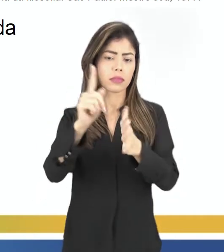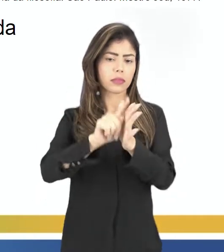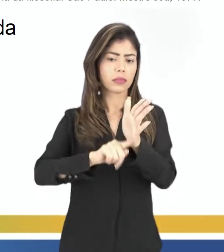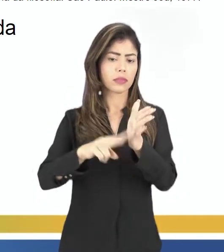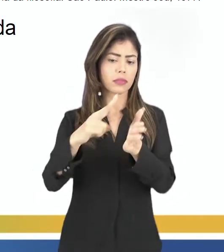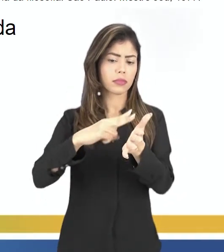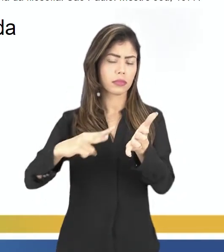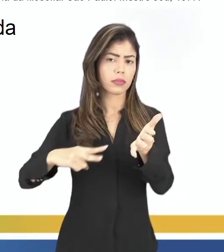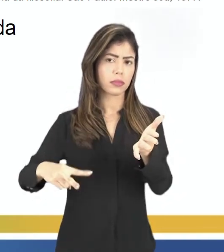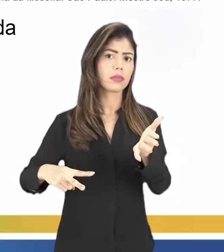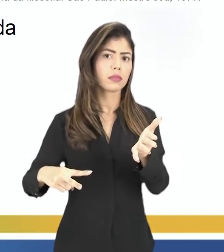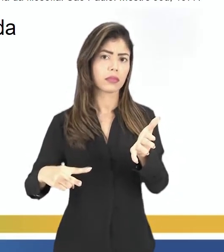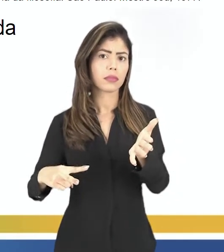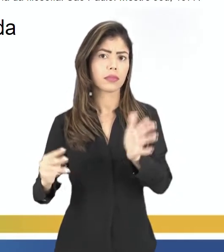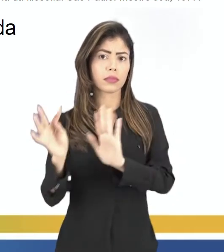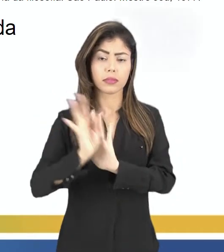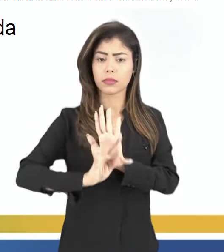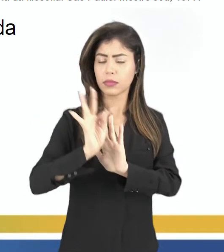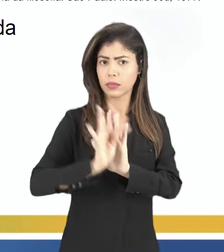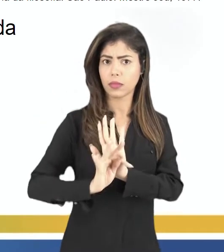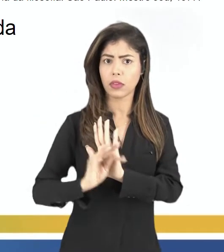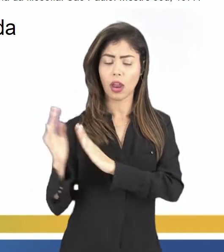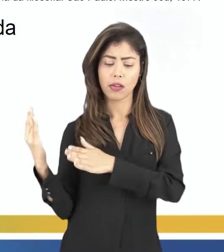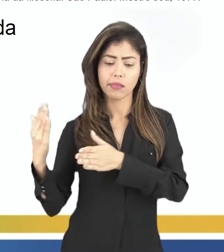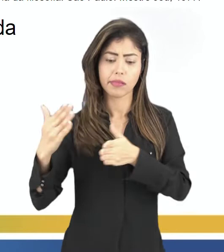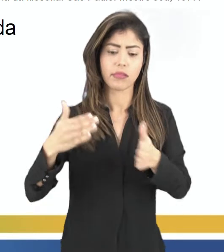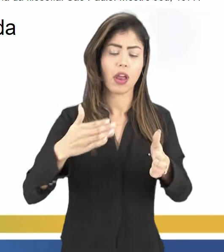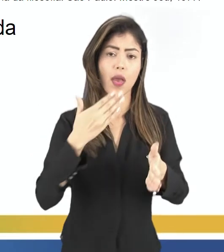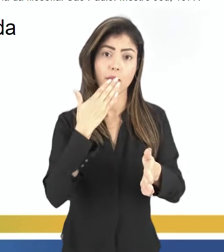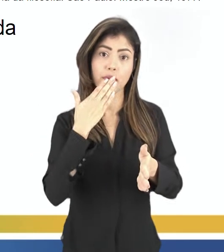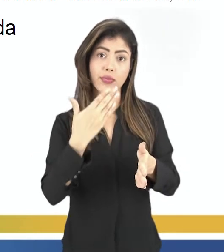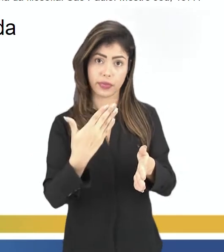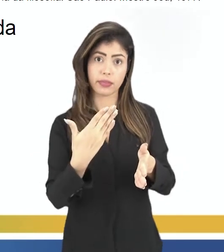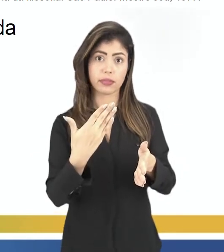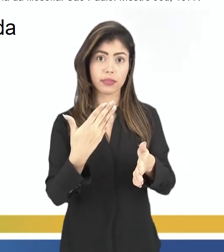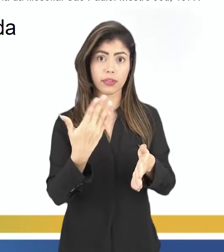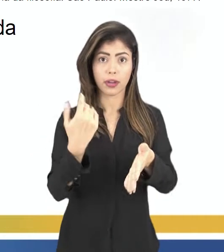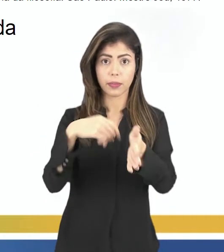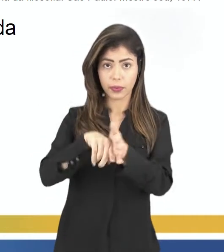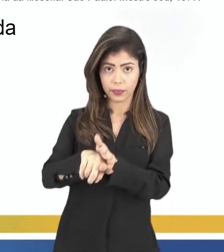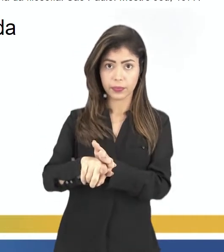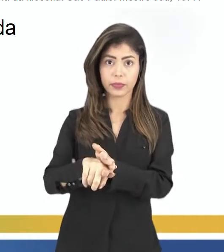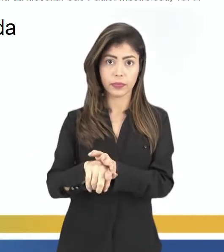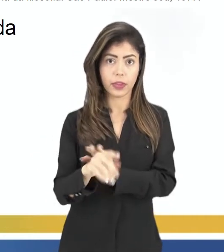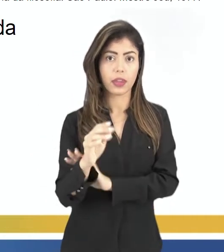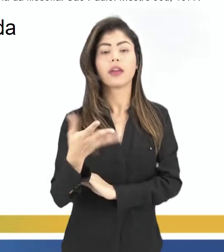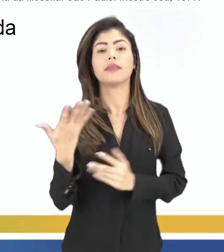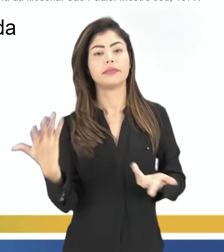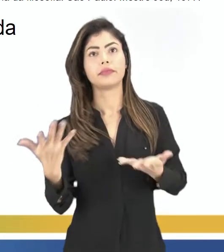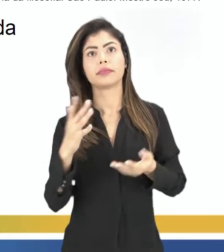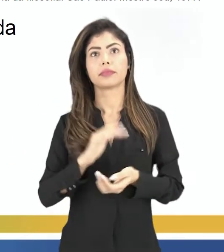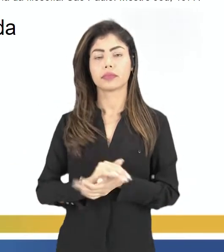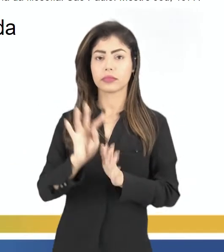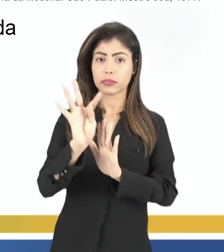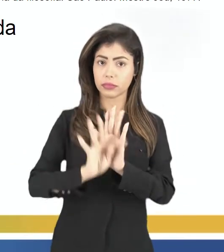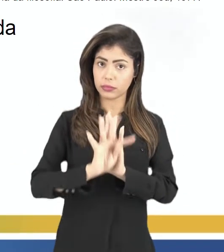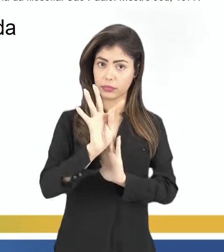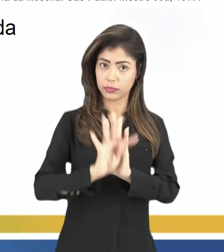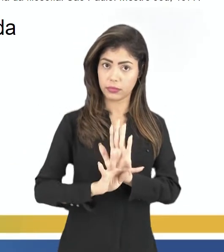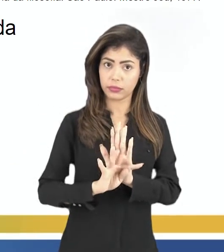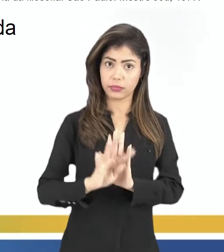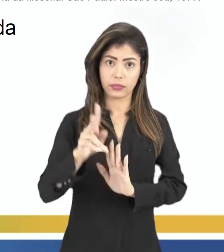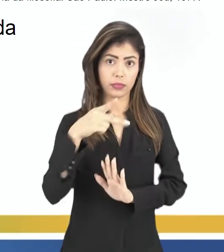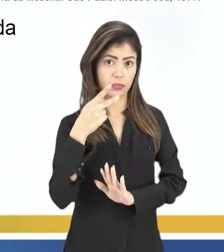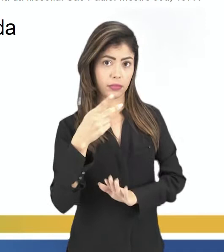enunciado, eu já faço uma leitura do texto, já me direcionando o que que está pedindo a questão. Eu ganho tempo com isso, é uma técnica. O texto.